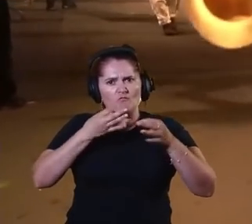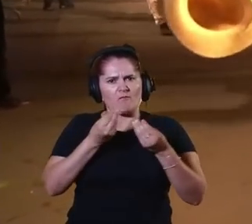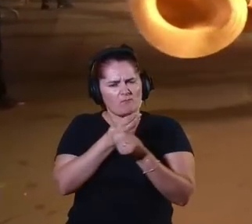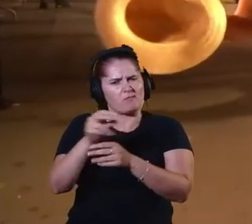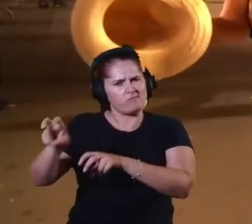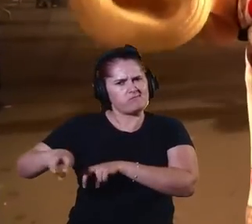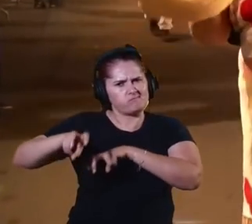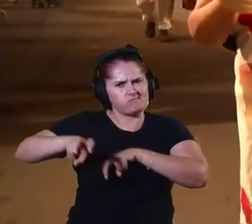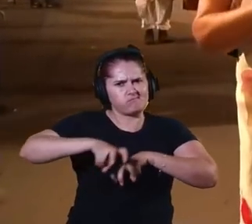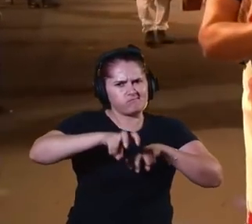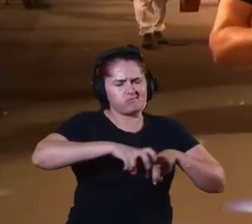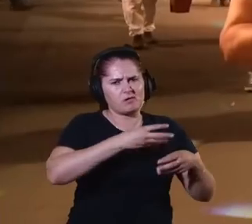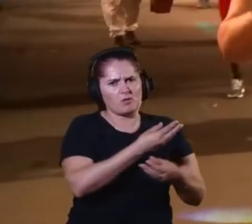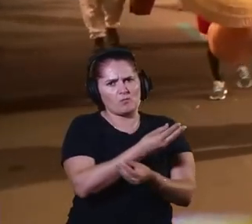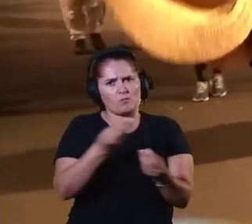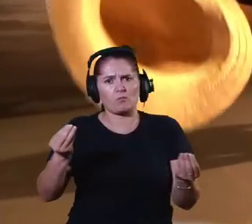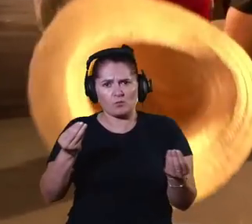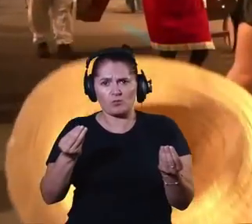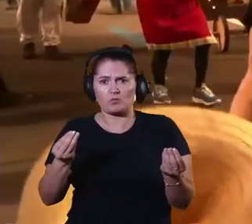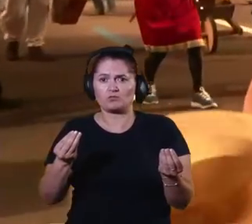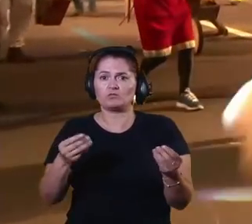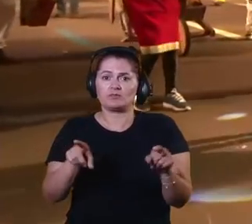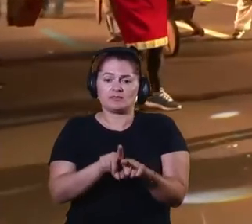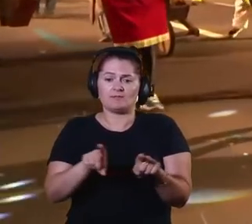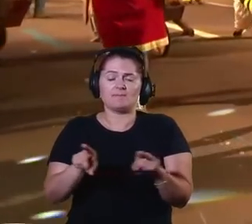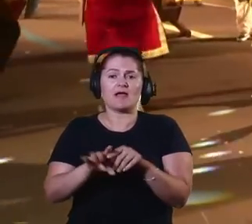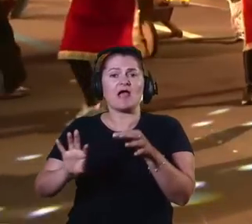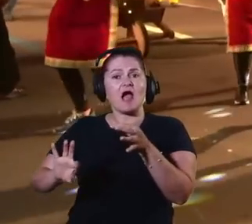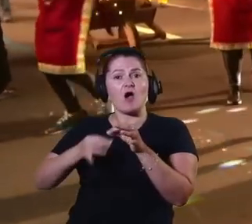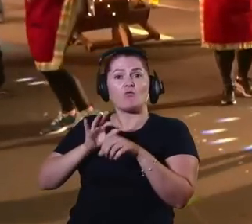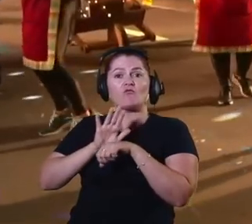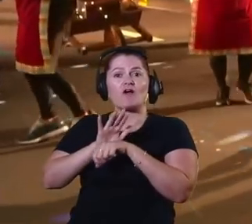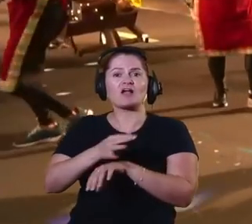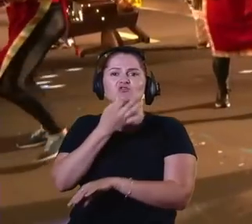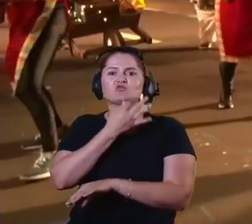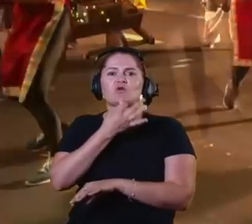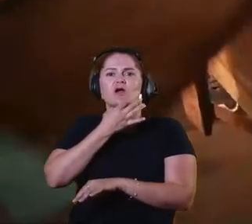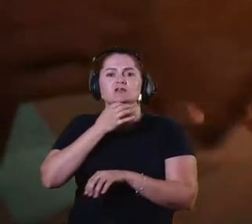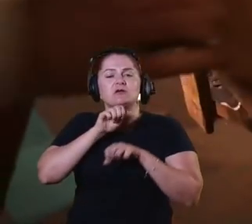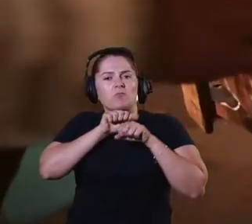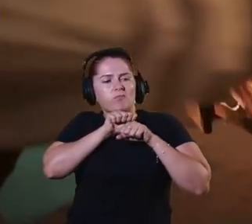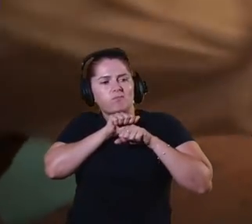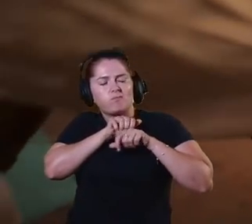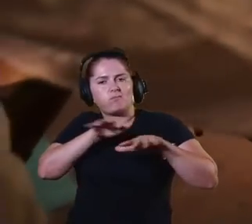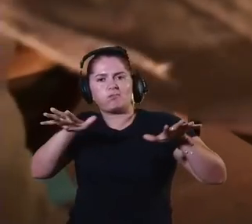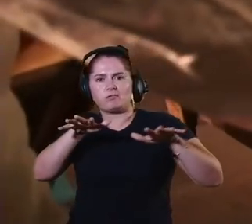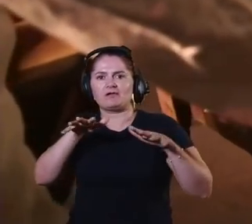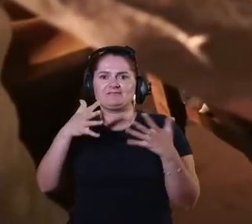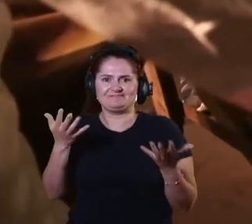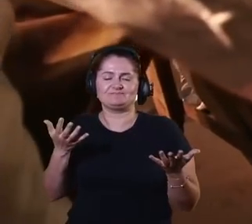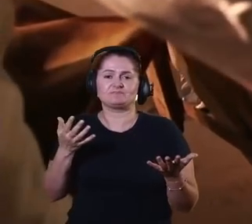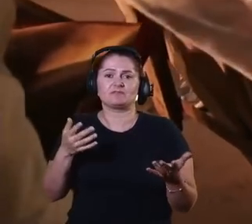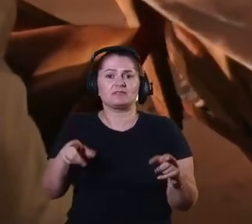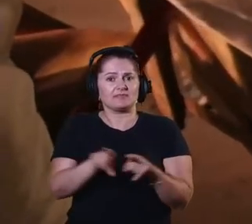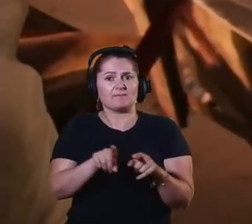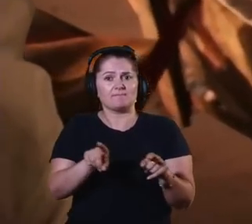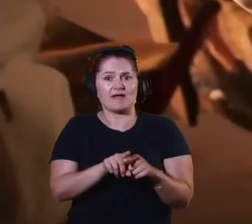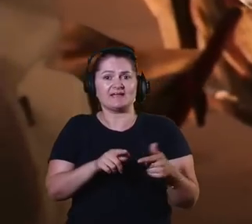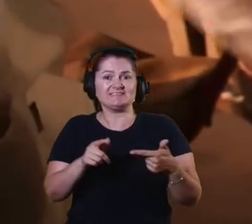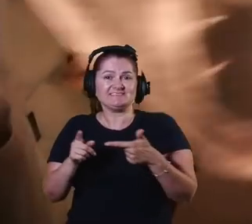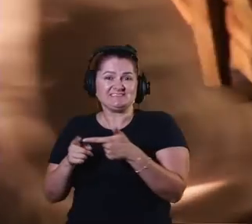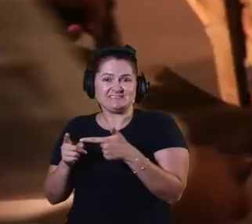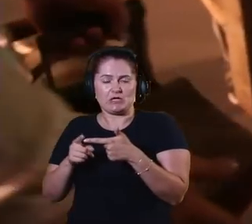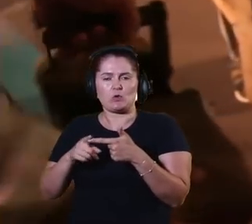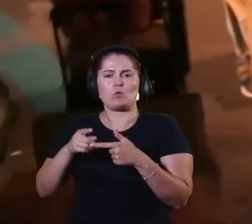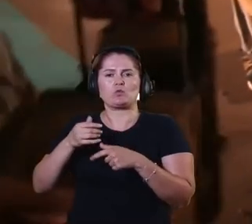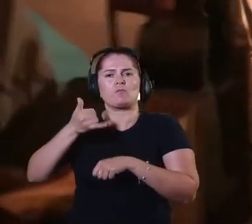nossa economia começar a expandir. E ela, segundo o polo metal mecânico, então a gente tem fortes empresas e aqui na cidade a gente